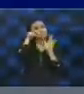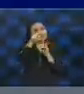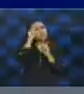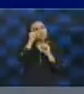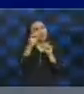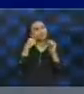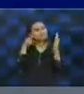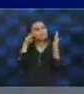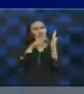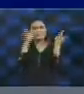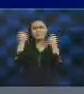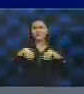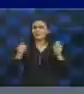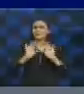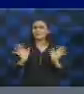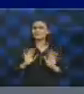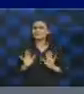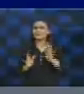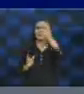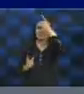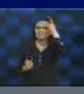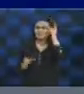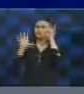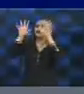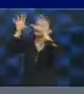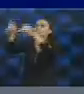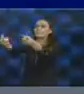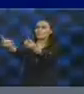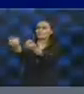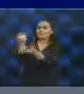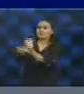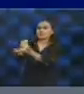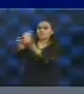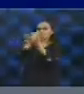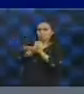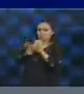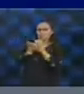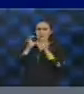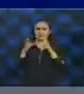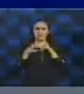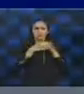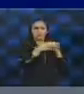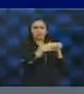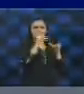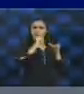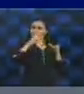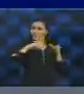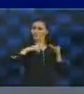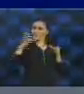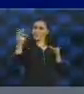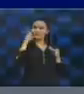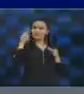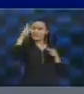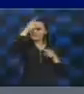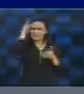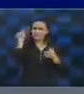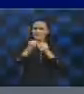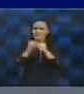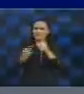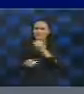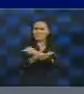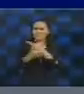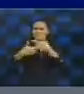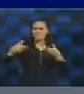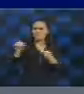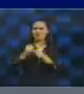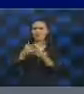Então, não precisa de ninguém para levar para dentro da prefeitura a Operação Maus Caminhos. Ela já está lá. Mas a nossa campanha passou o